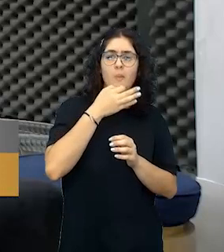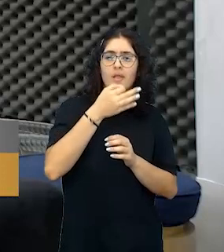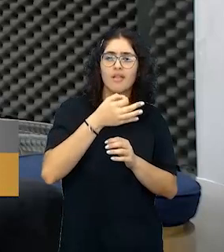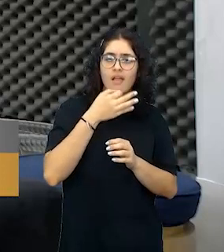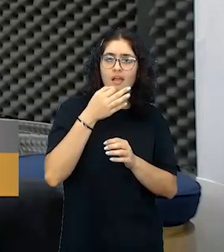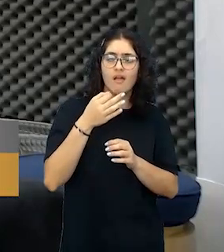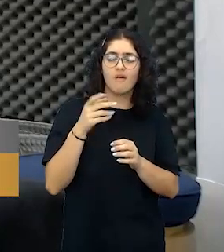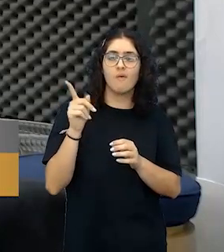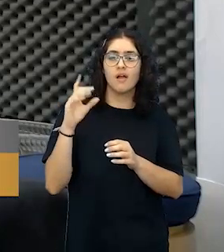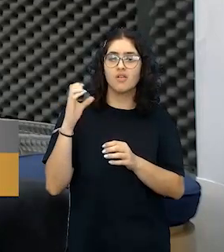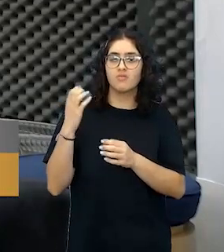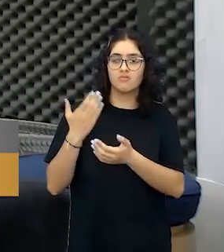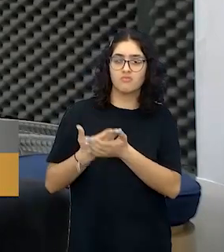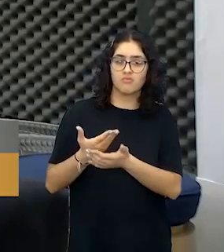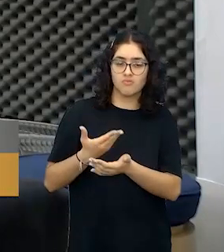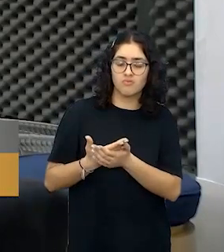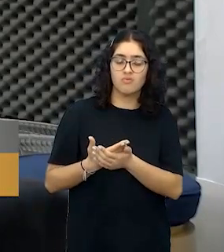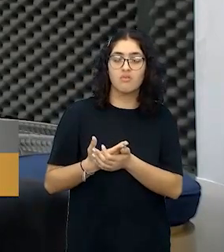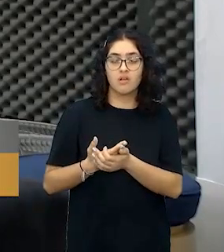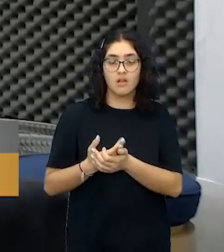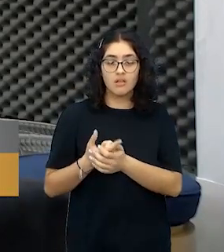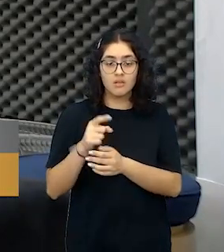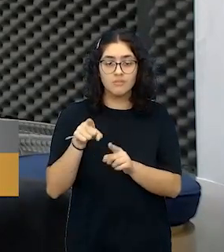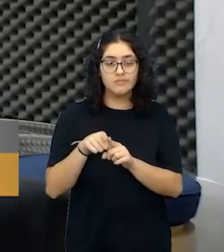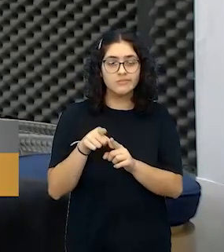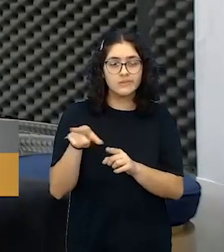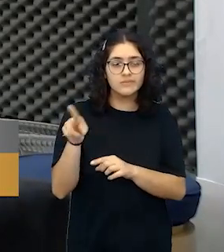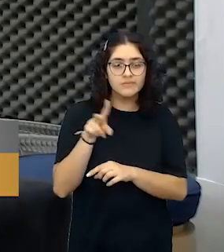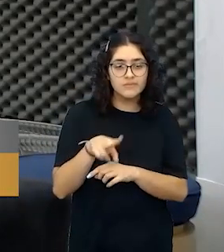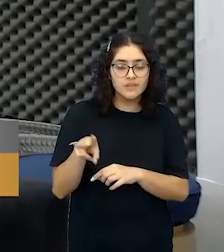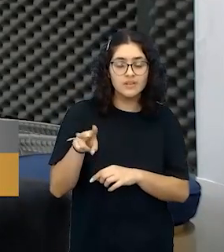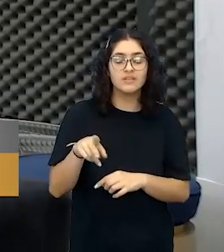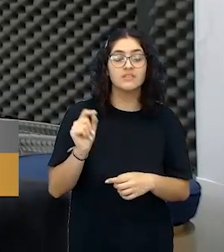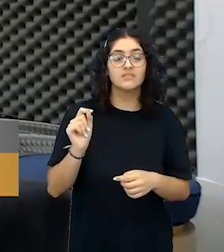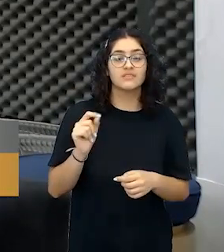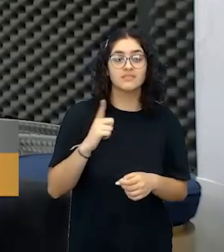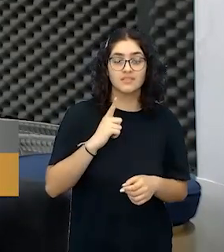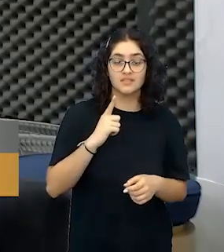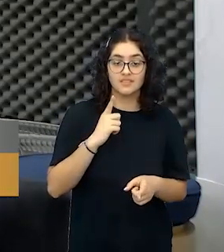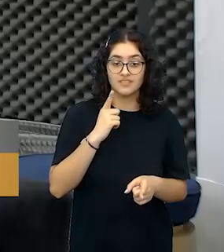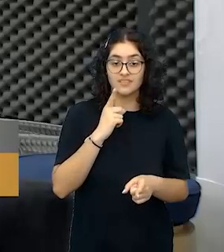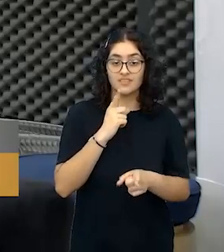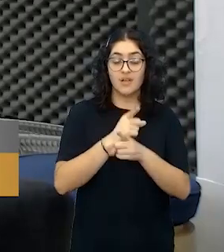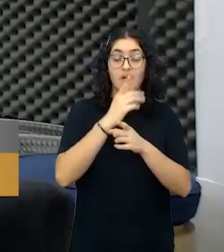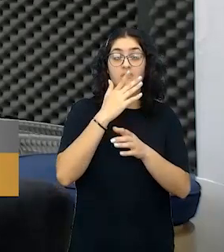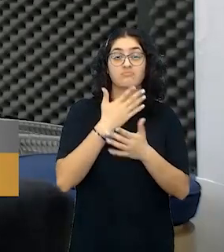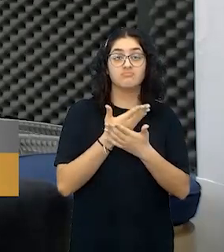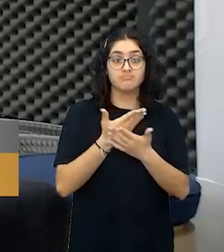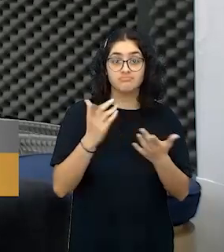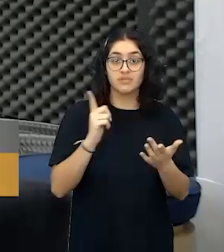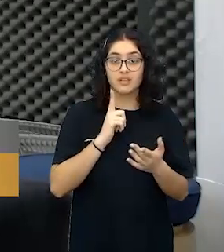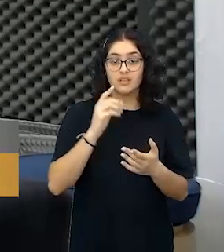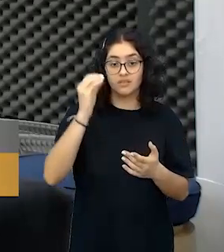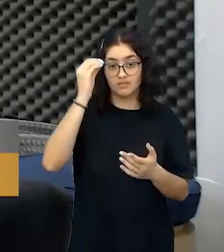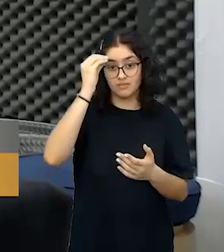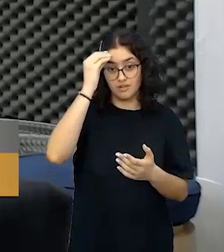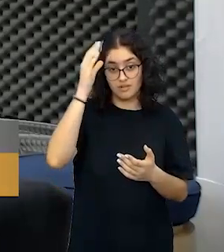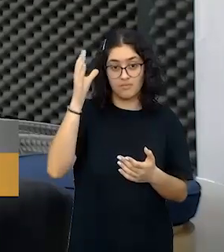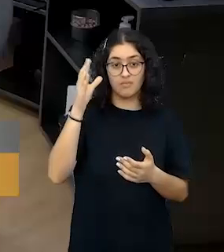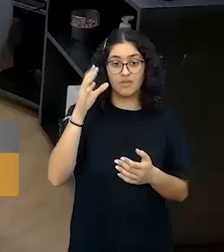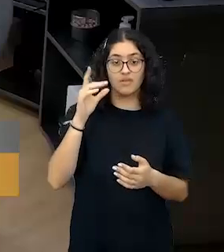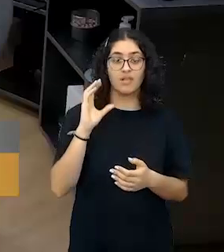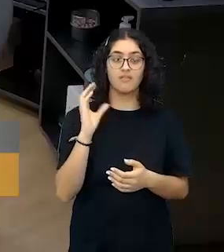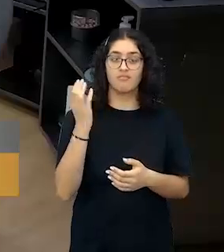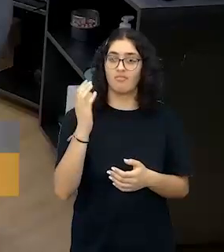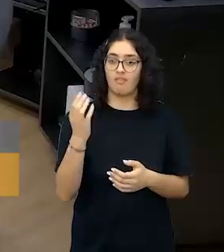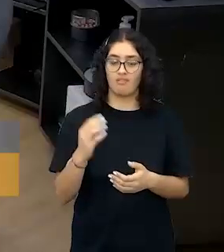a se posicionar das observações feitas, descobrir, conhecer, ampliar conhecimentos no campo da ciência. É isso. Muito legal.